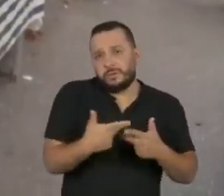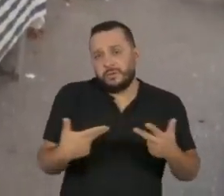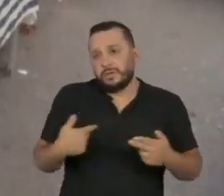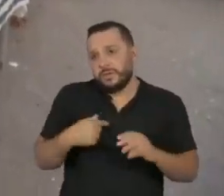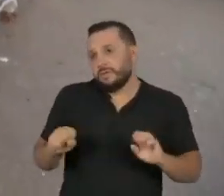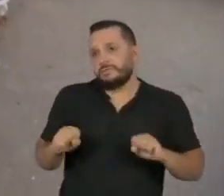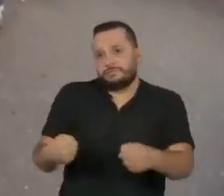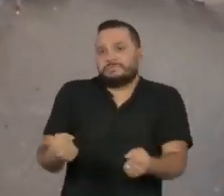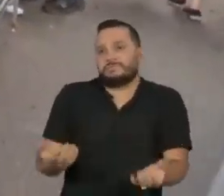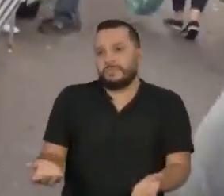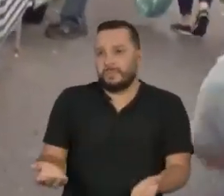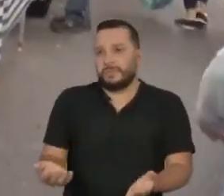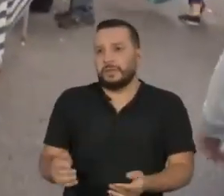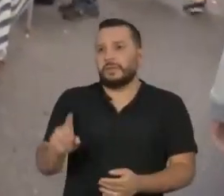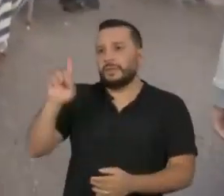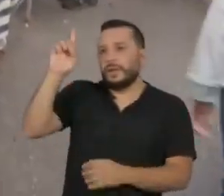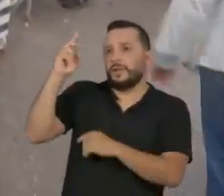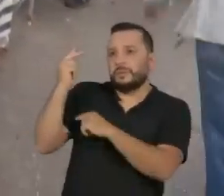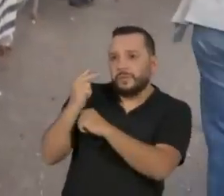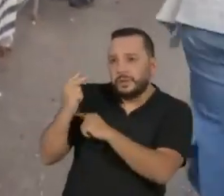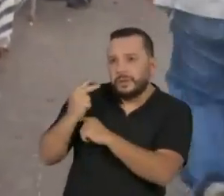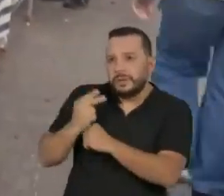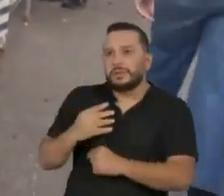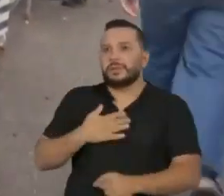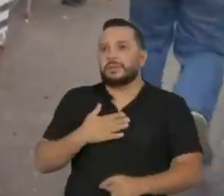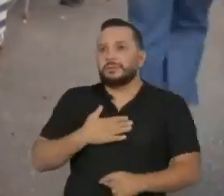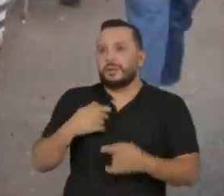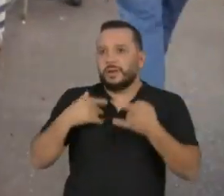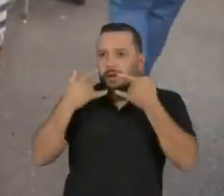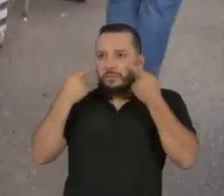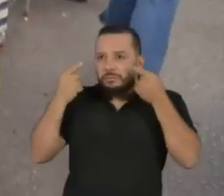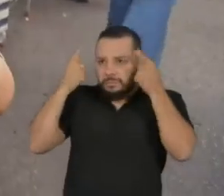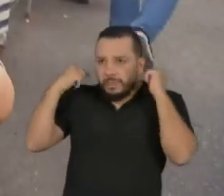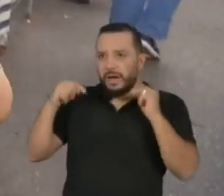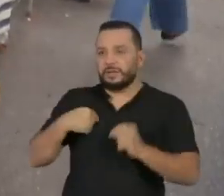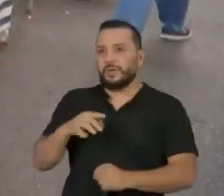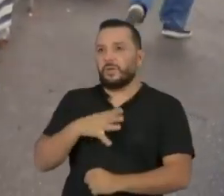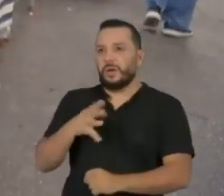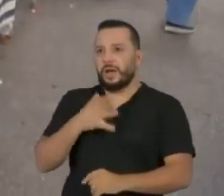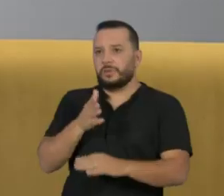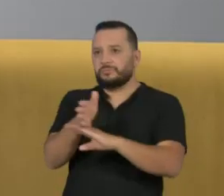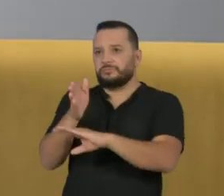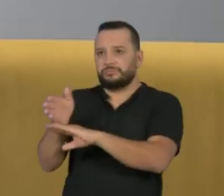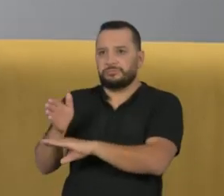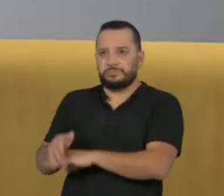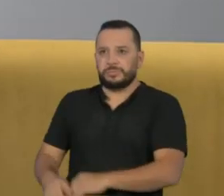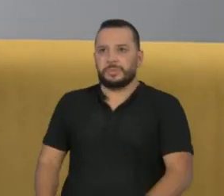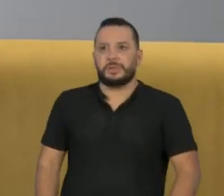sabe? Peço proteção a Deus e vou. Coloco uma máscara e vou embora, não tem quem faça.